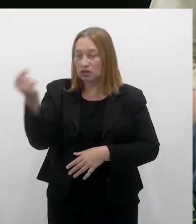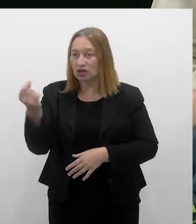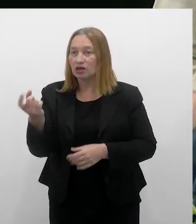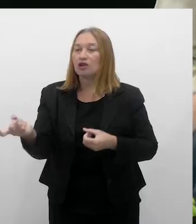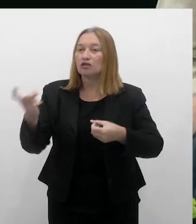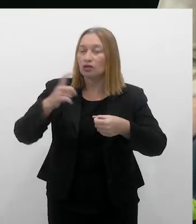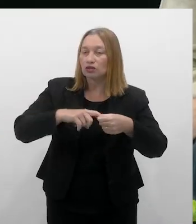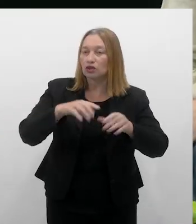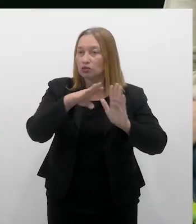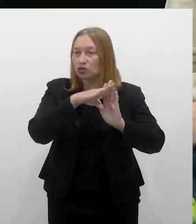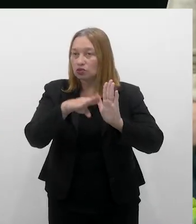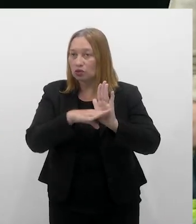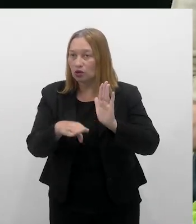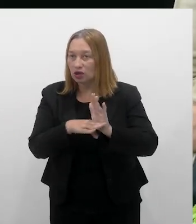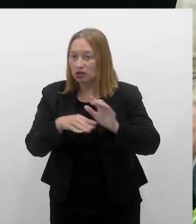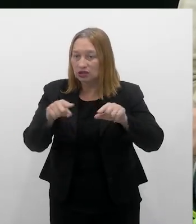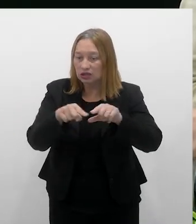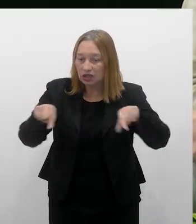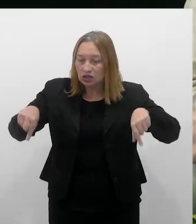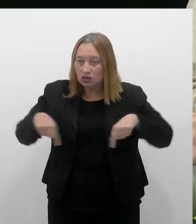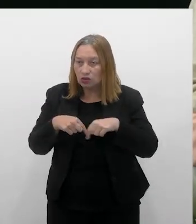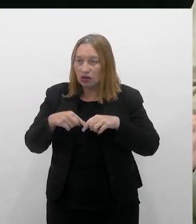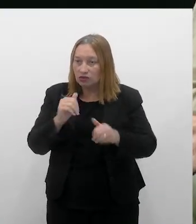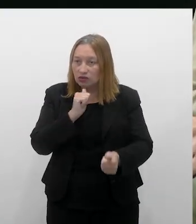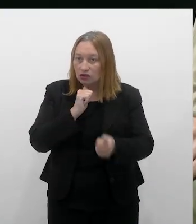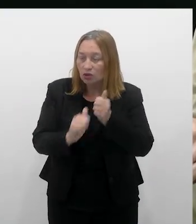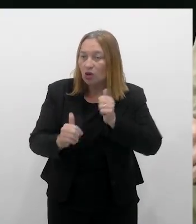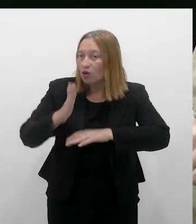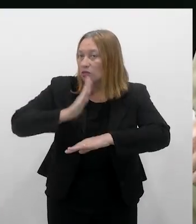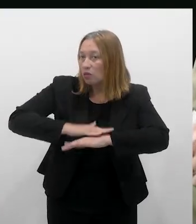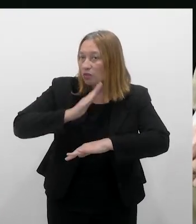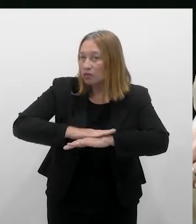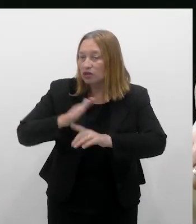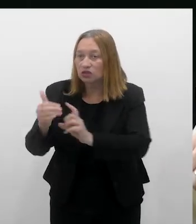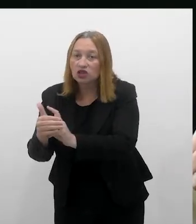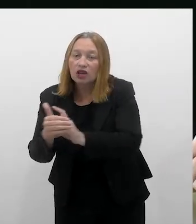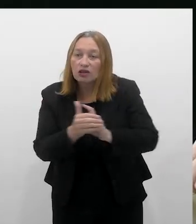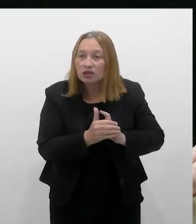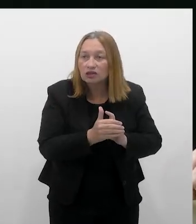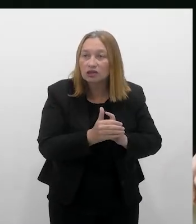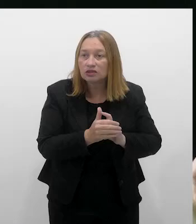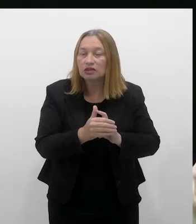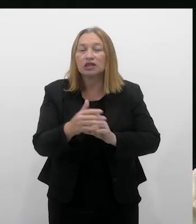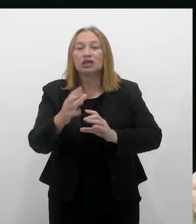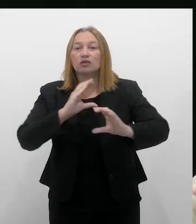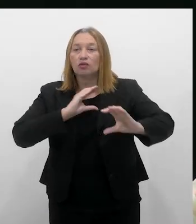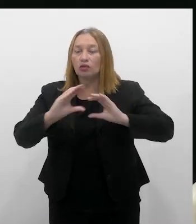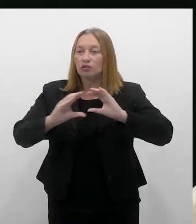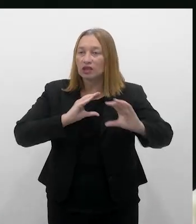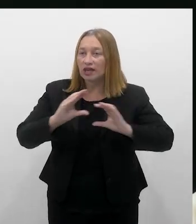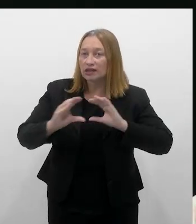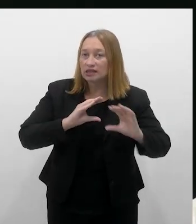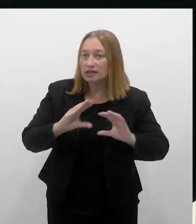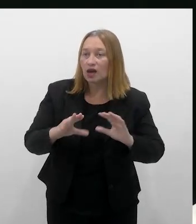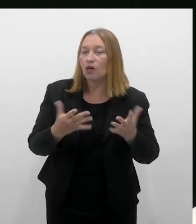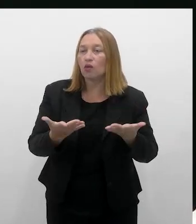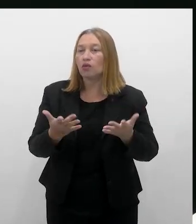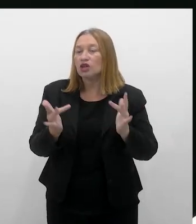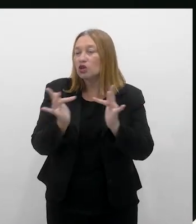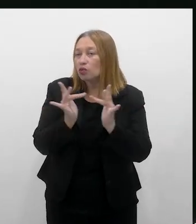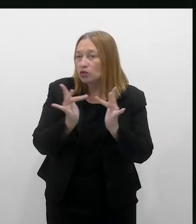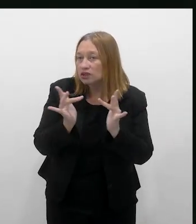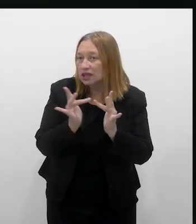e intensificamos os programas das quadras escolares como momento de acolhimento, integração. É onde você